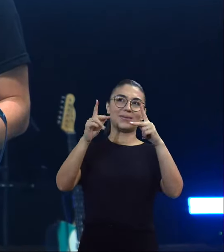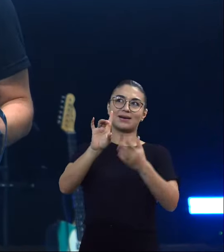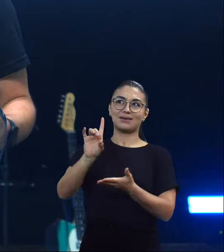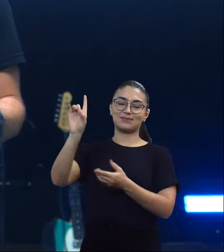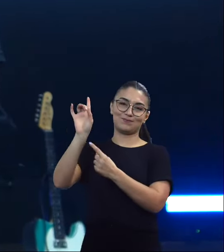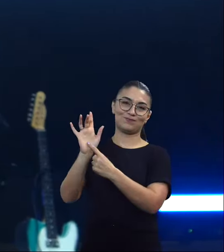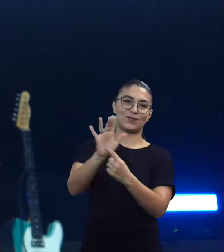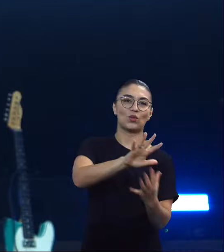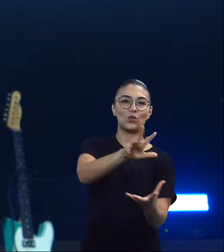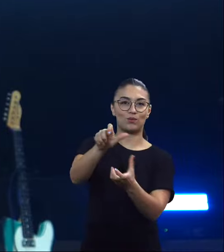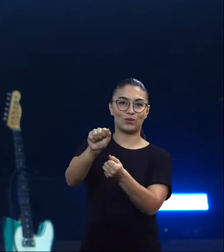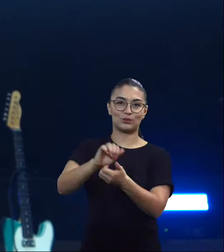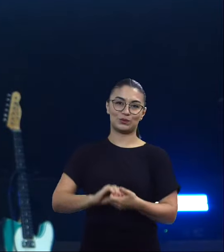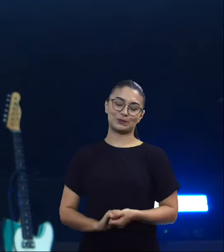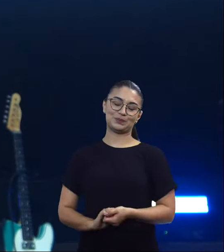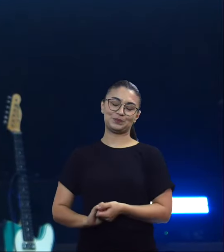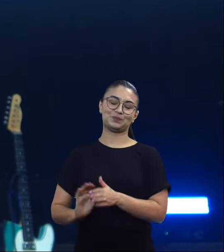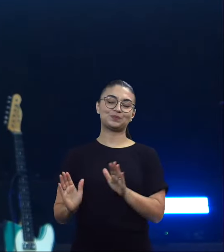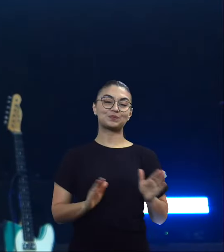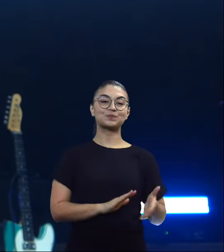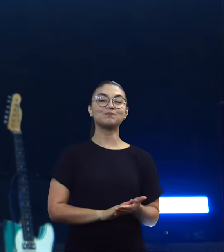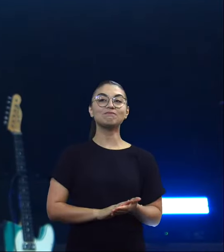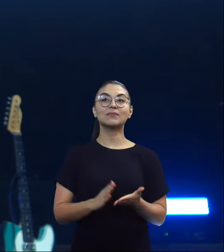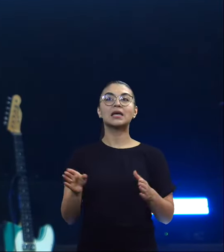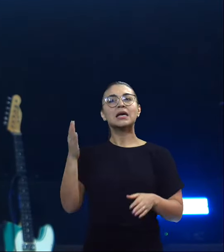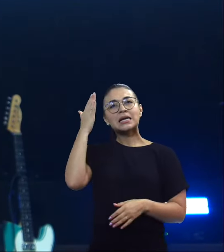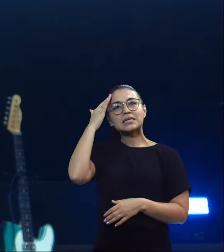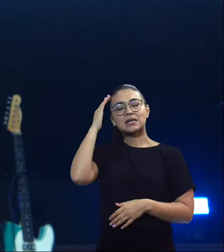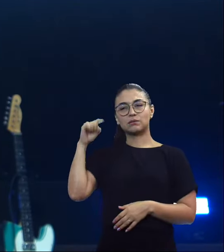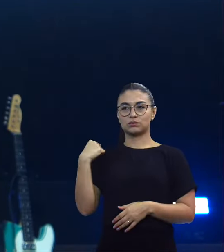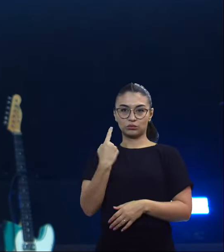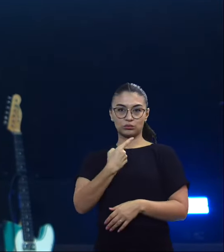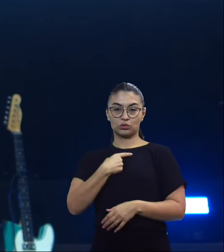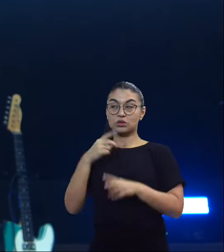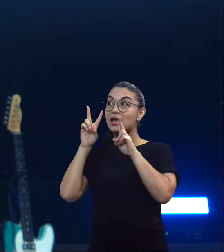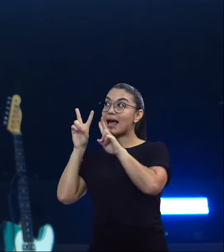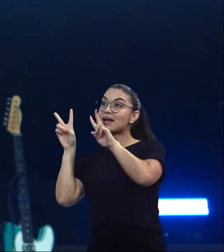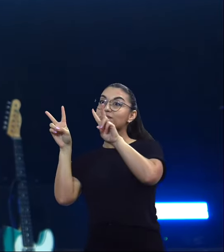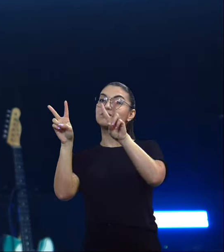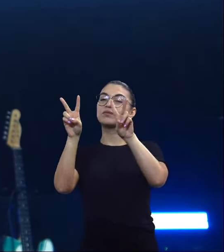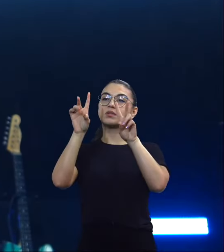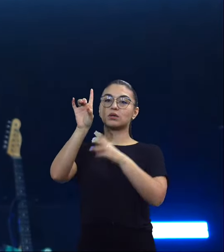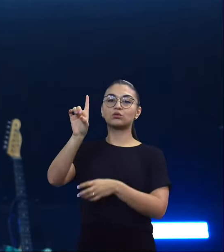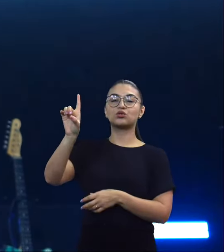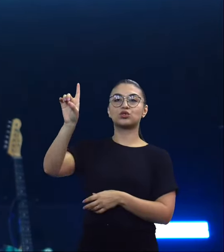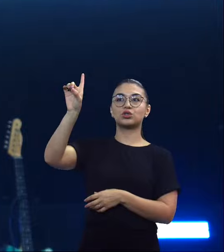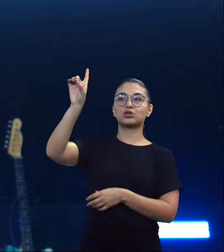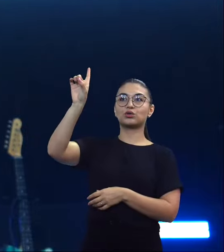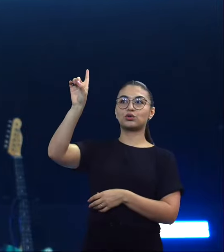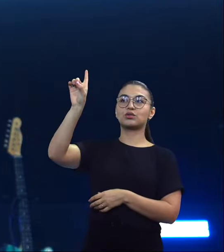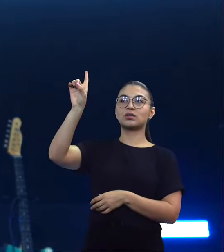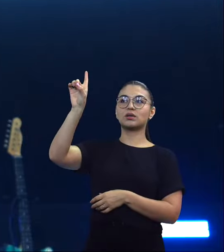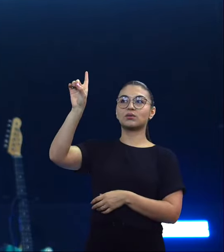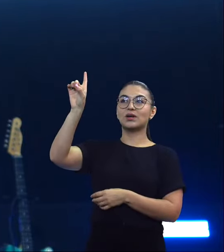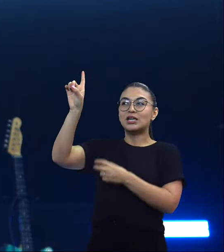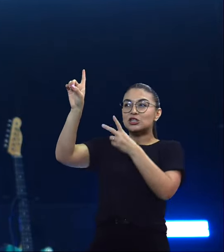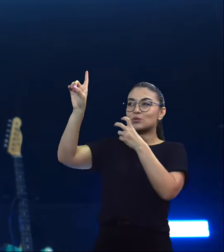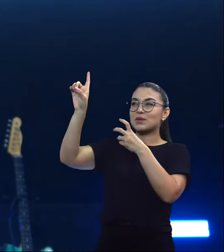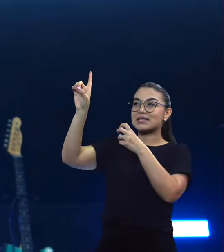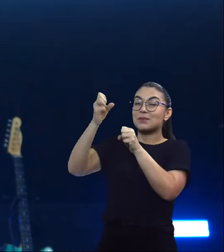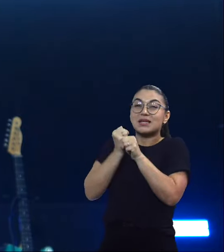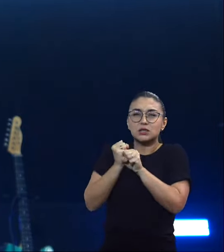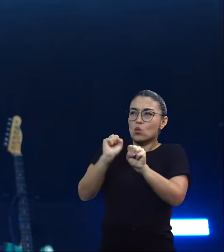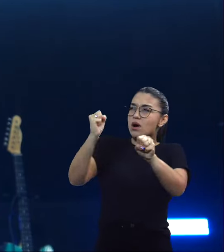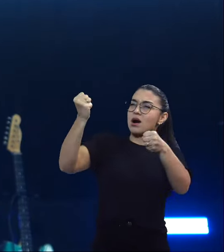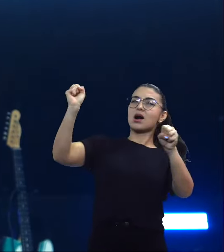porque o problema com relação às visões de Deus para nós como indivíduos e como igreja é que elas sempre serão grandes demais para nós.